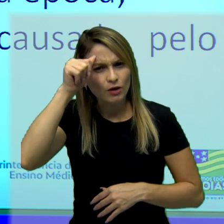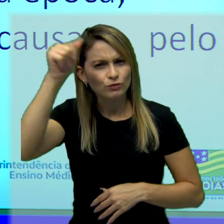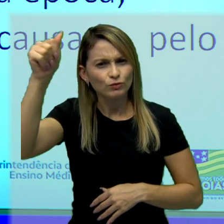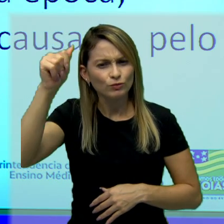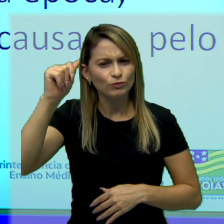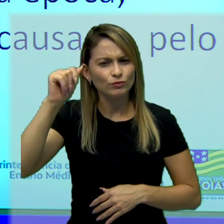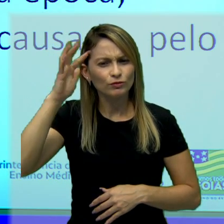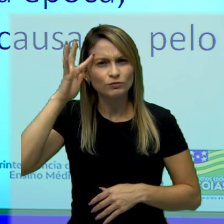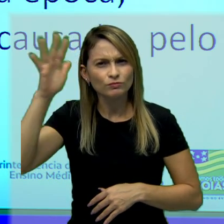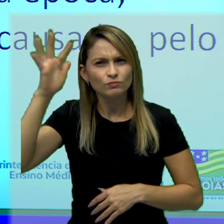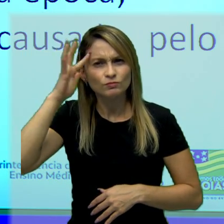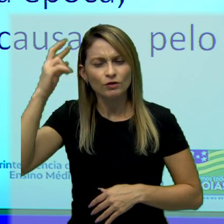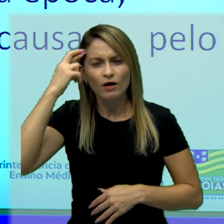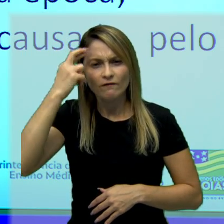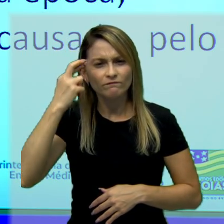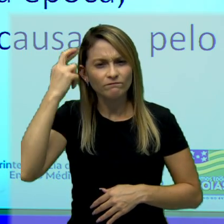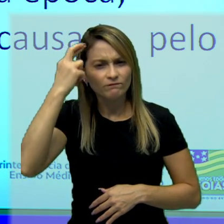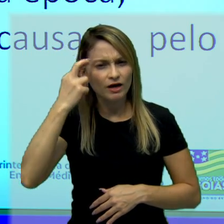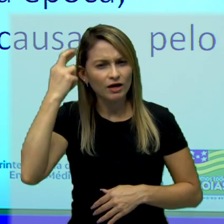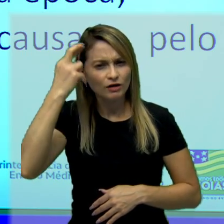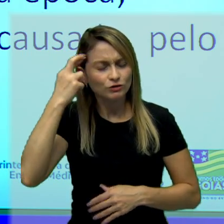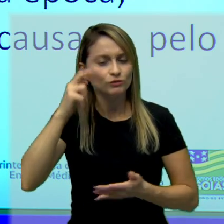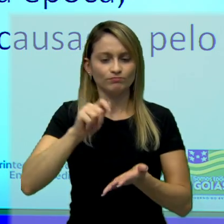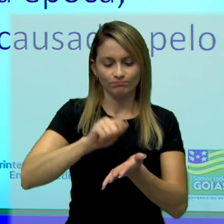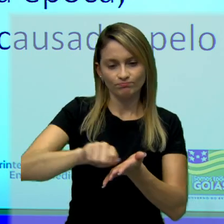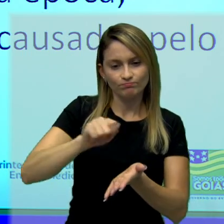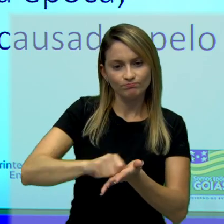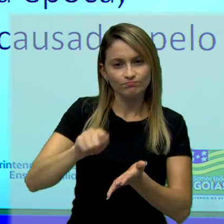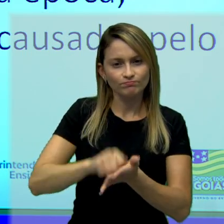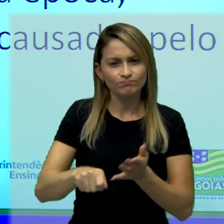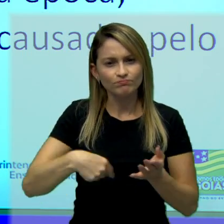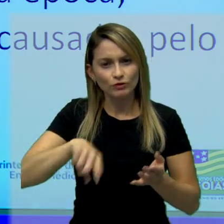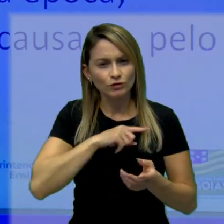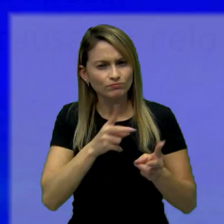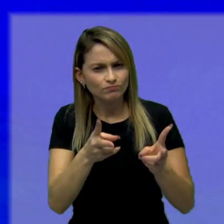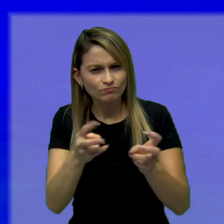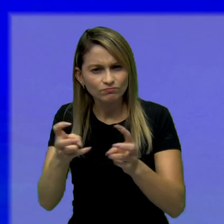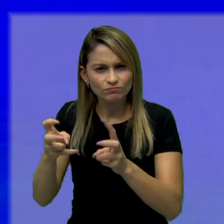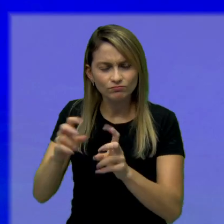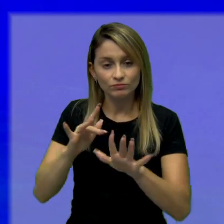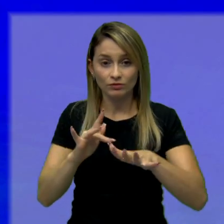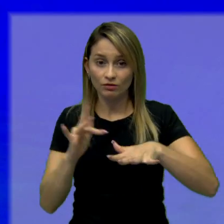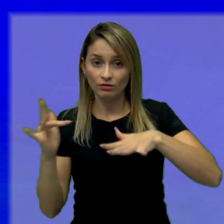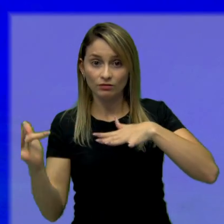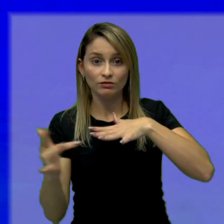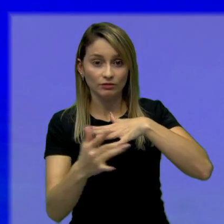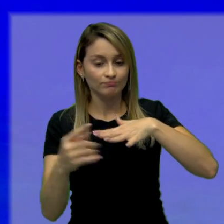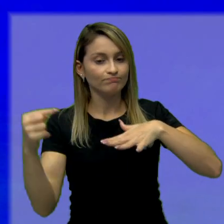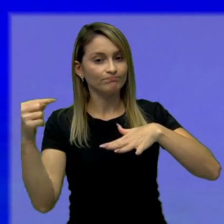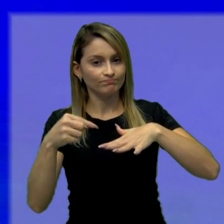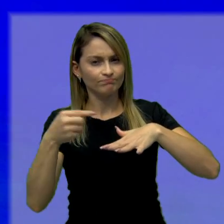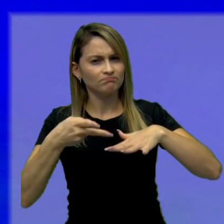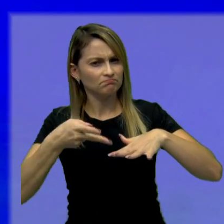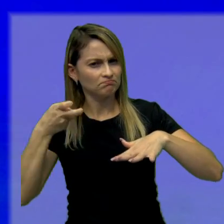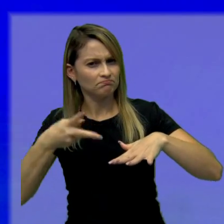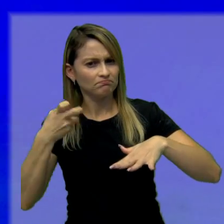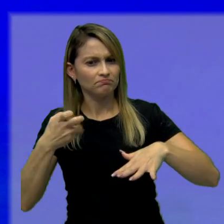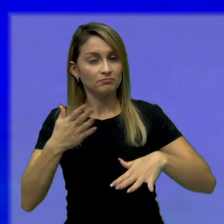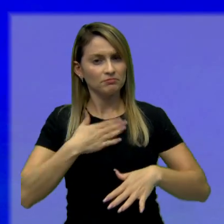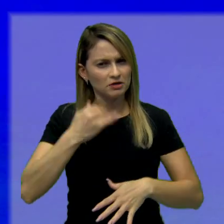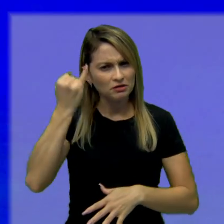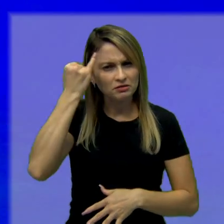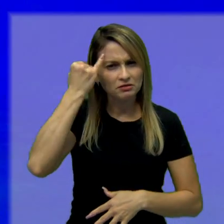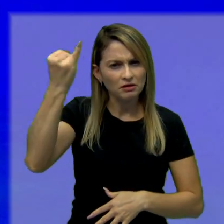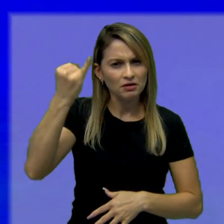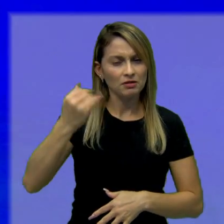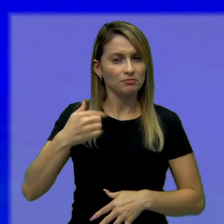o autor está pensando, é o pensamento dele, algo que a gente vê muito nas nossas redes sociais hoje em dia. É